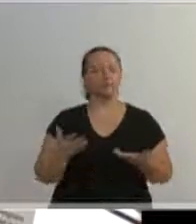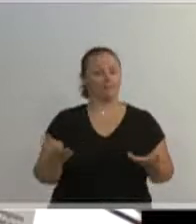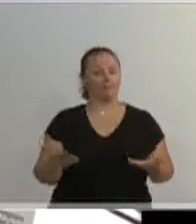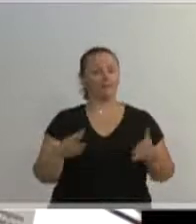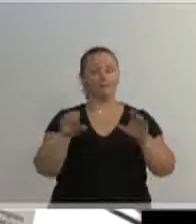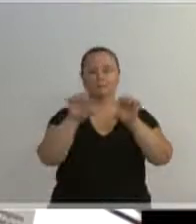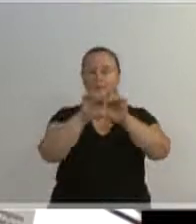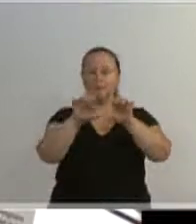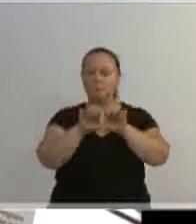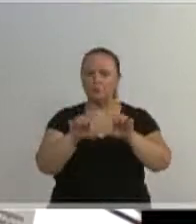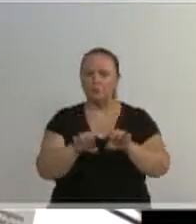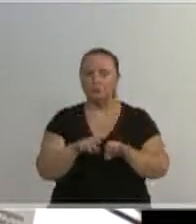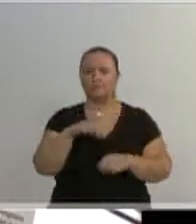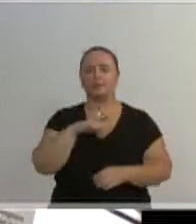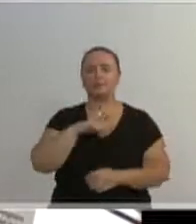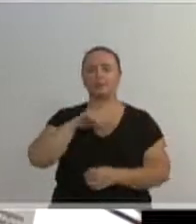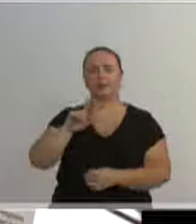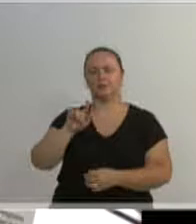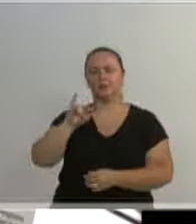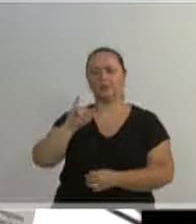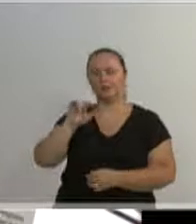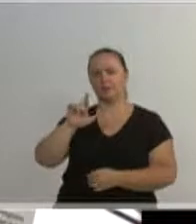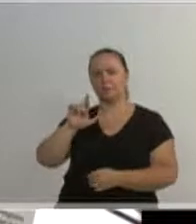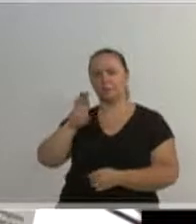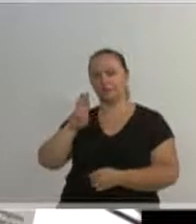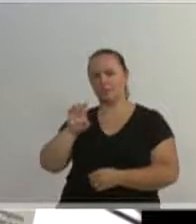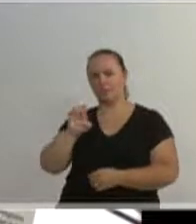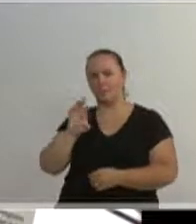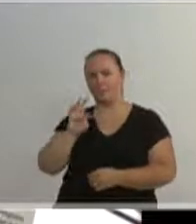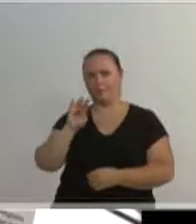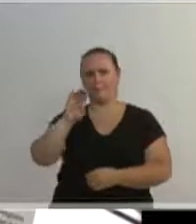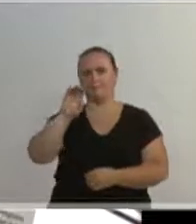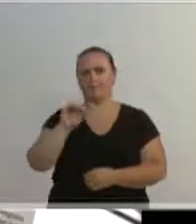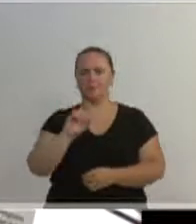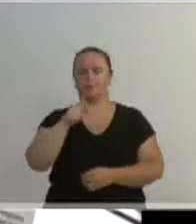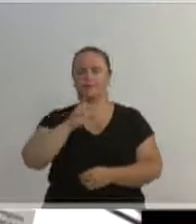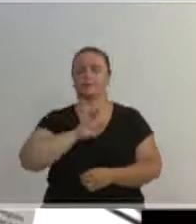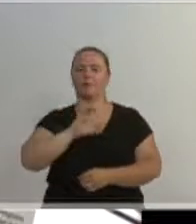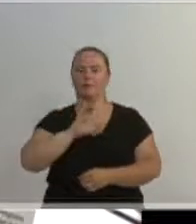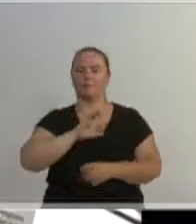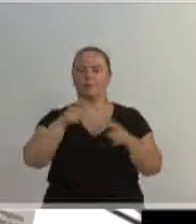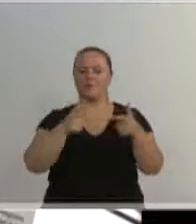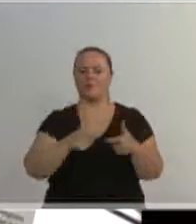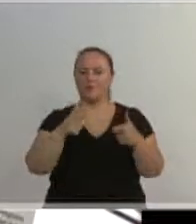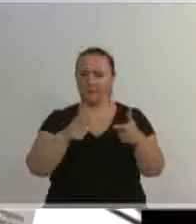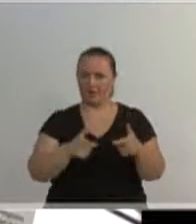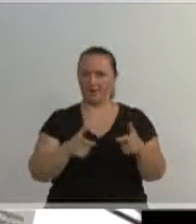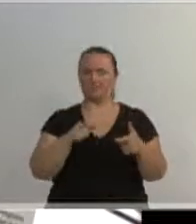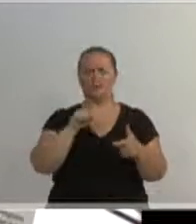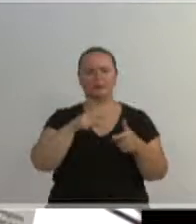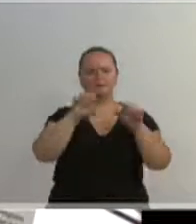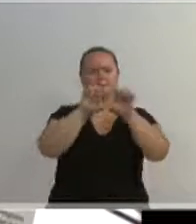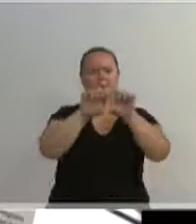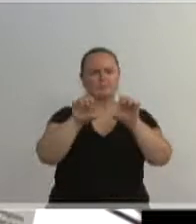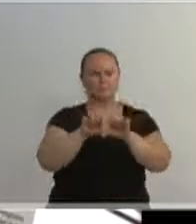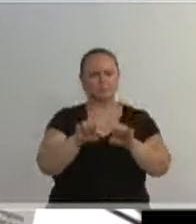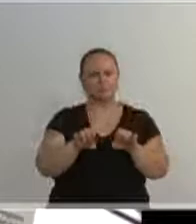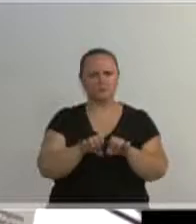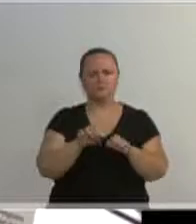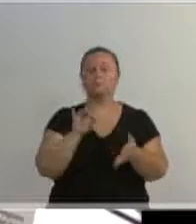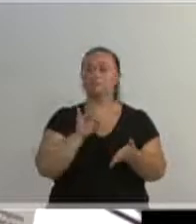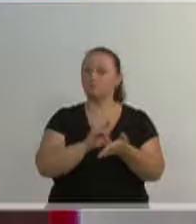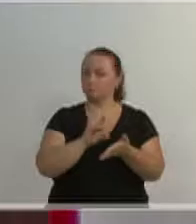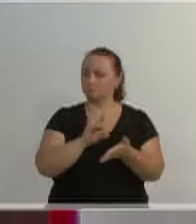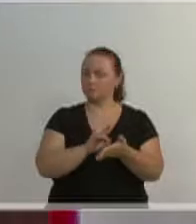gilberto que é o coordenador do cerest essa estrutura é uma estrutura que